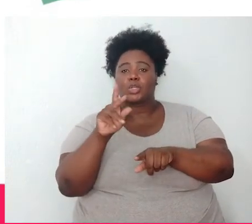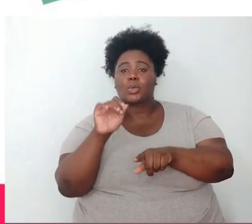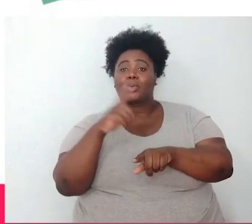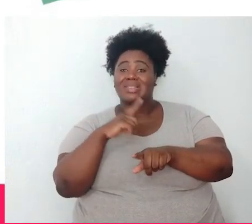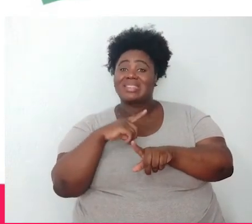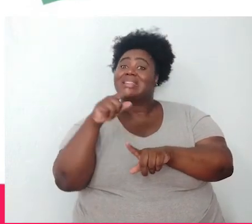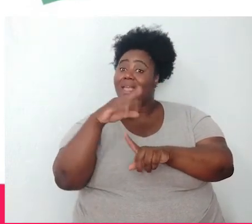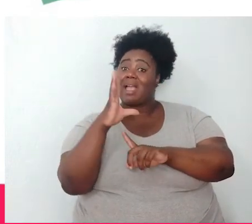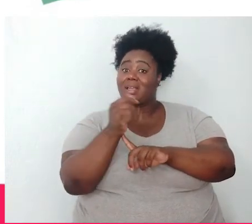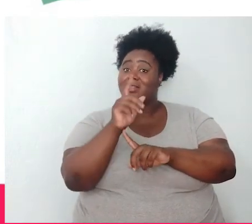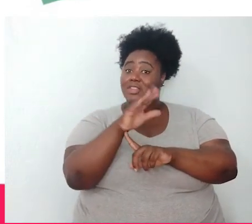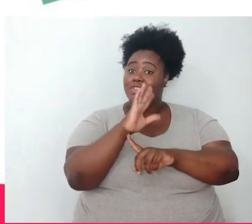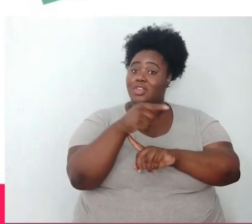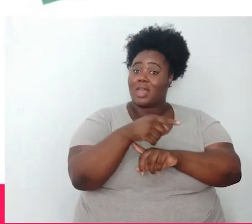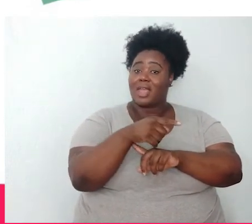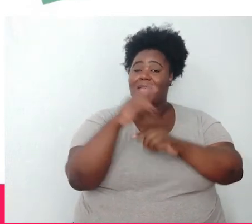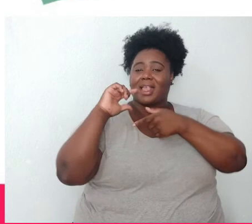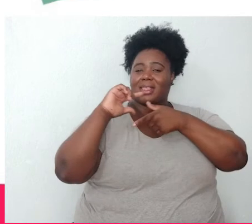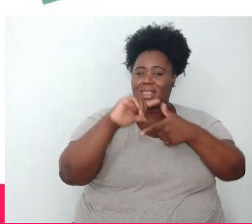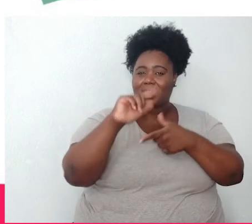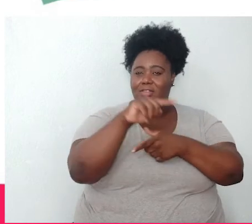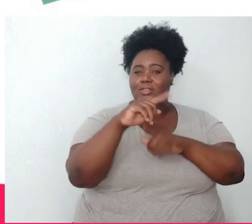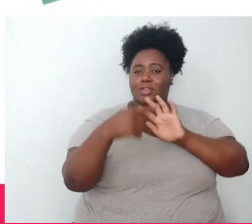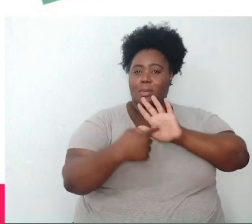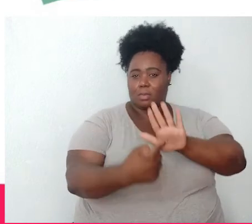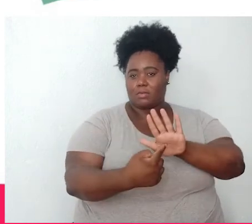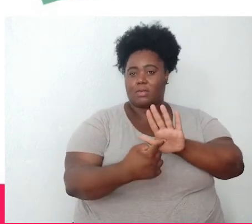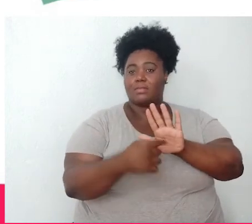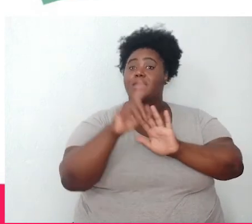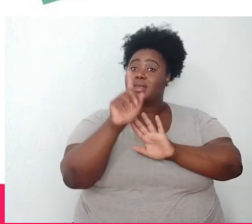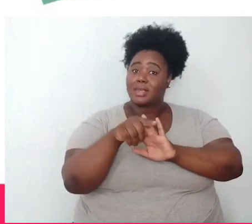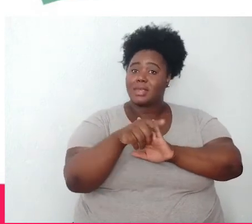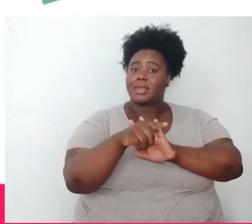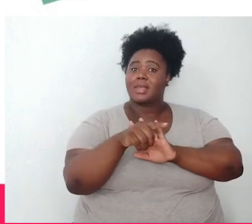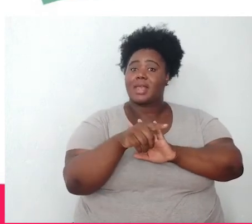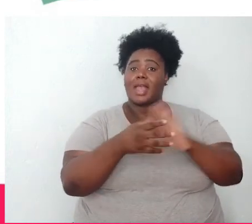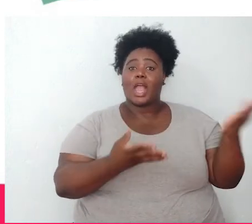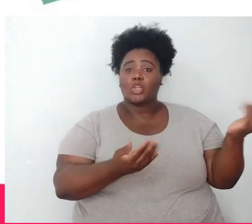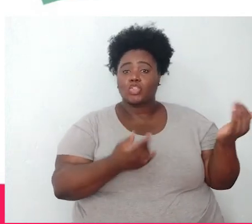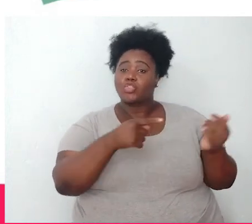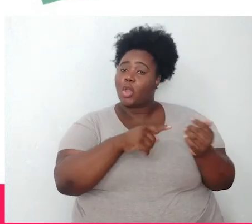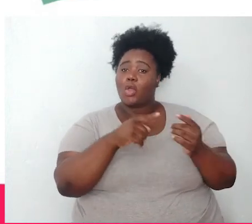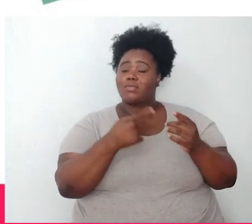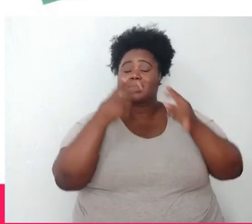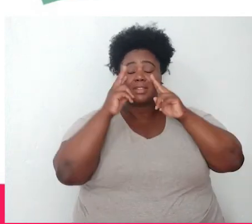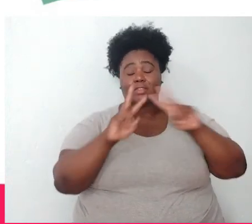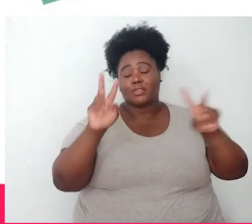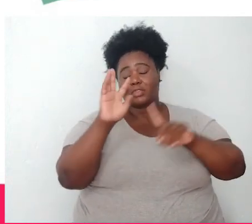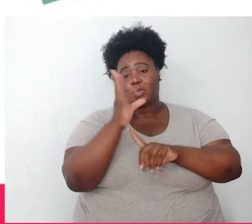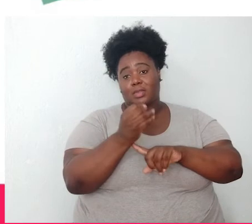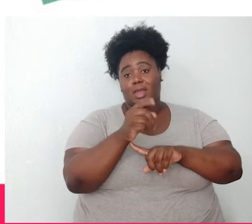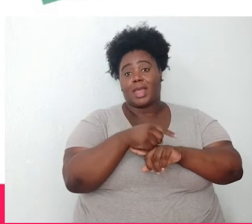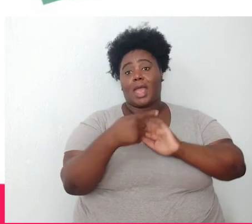as artistas que já são consideradas tradicionais da história da performance, que é a prima mais jovem das artes visuais,